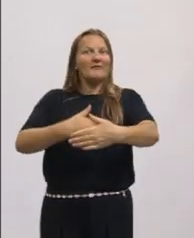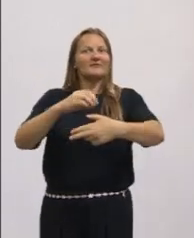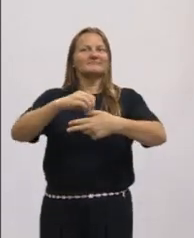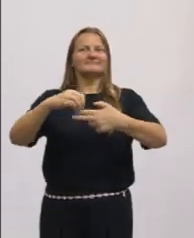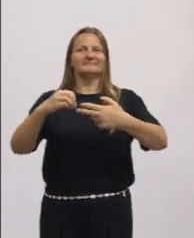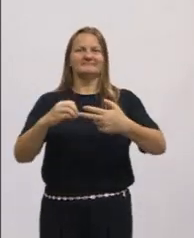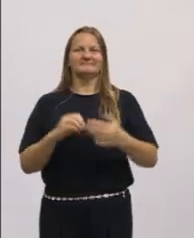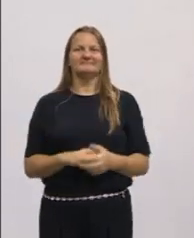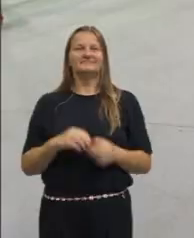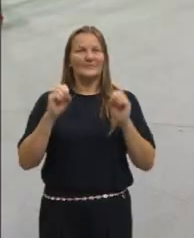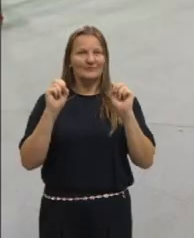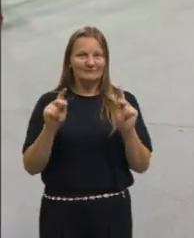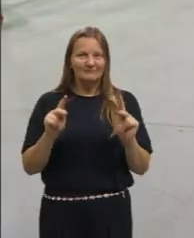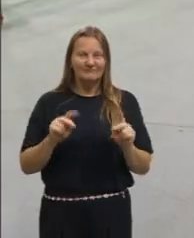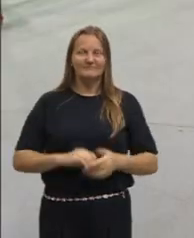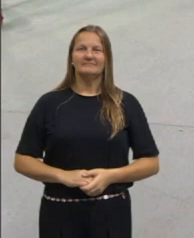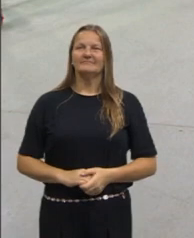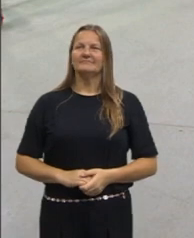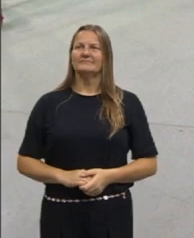né pessoal